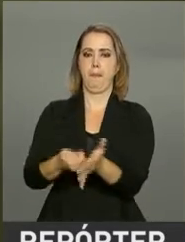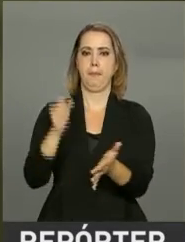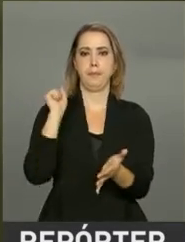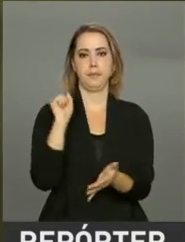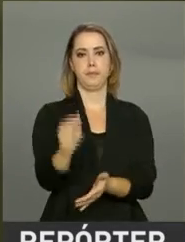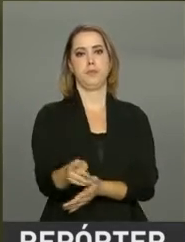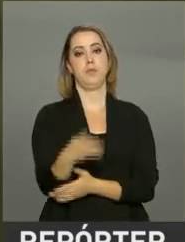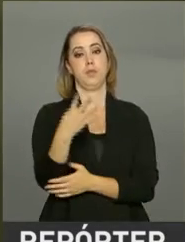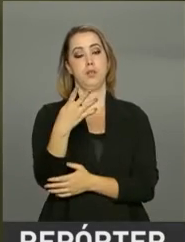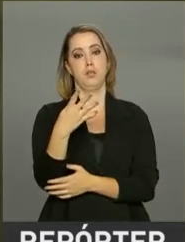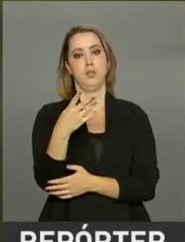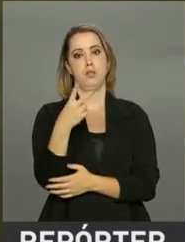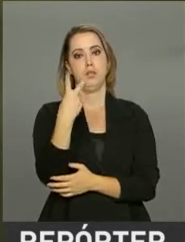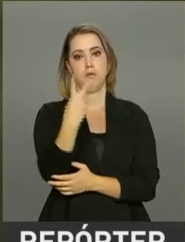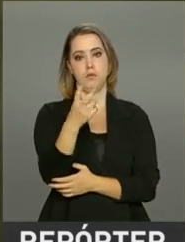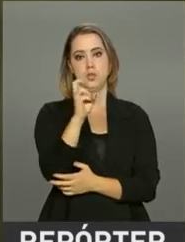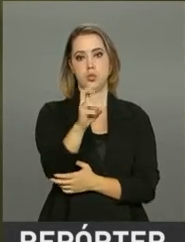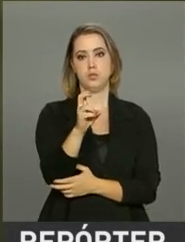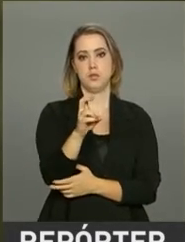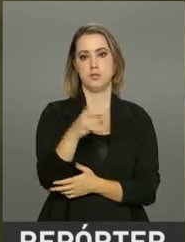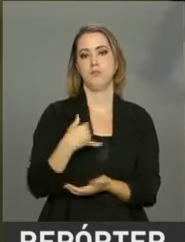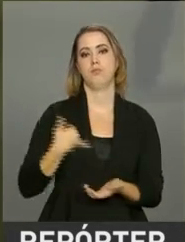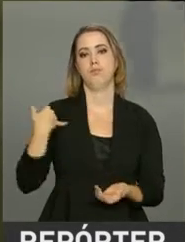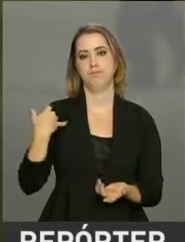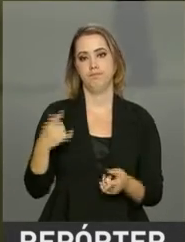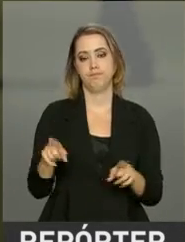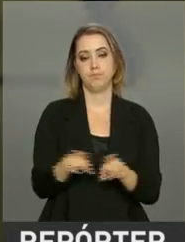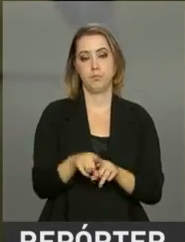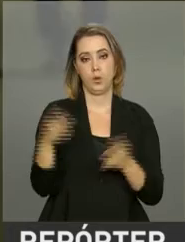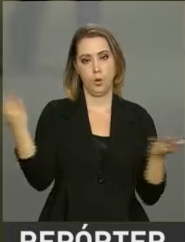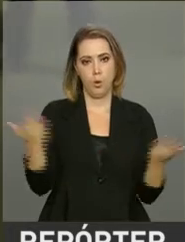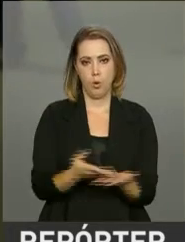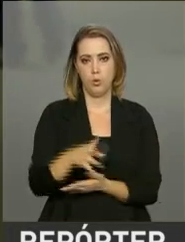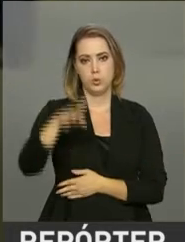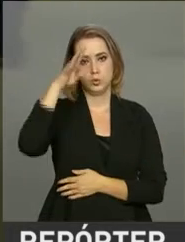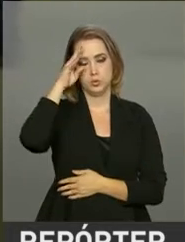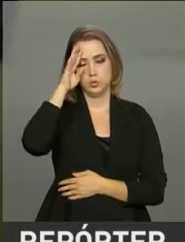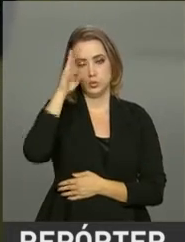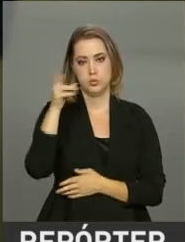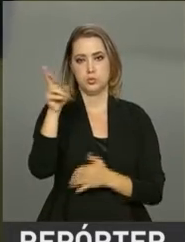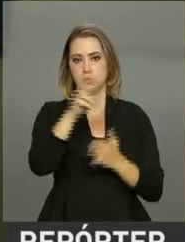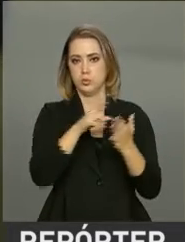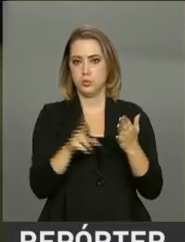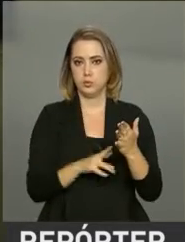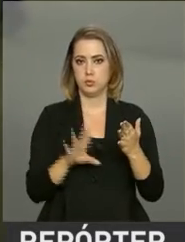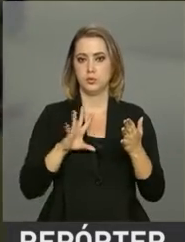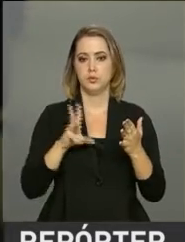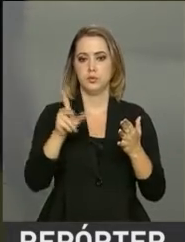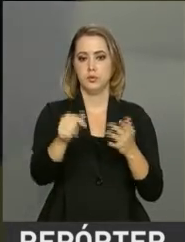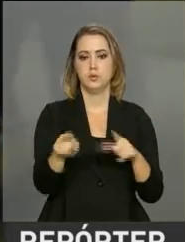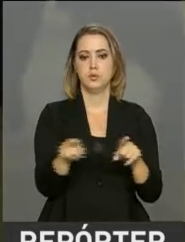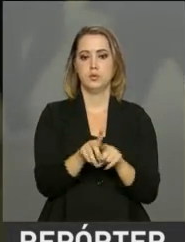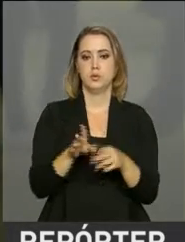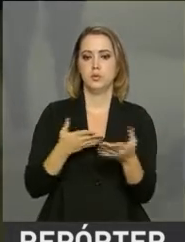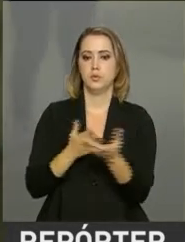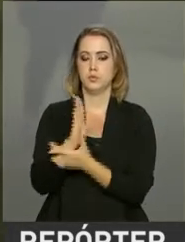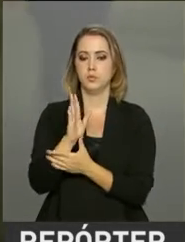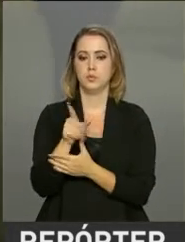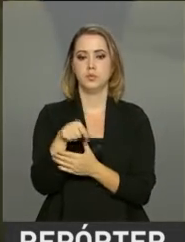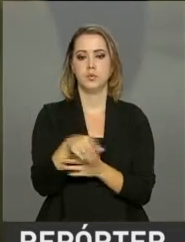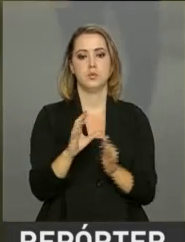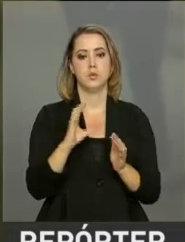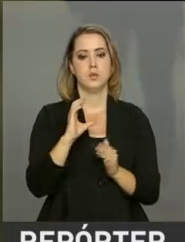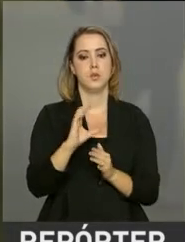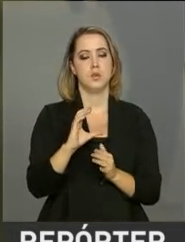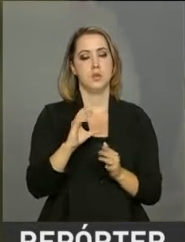aposentar de 25 anos. E nesta quarta-feira, o relatório final do orçamento do ano que vem foi aprovado na